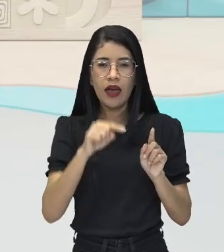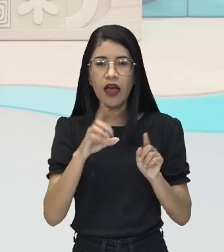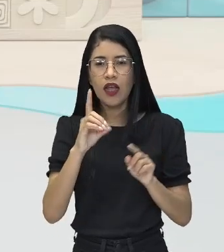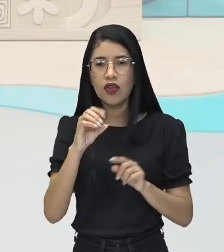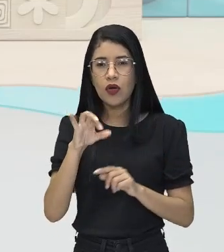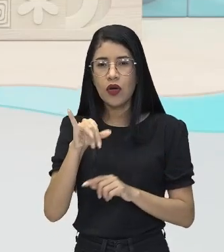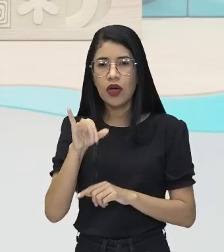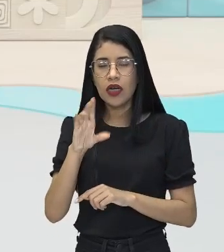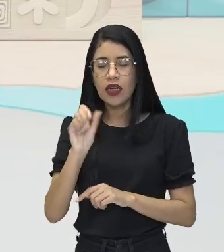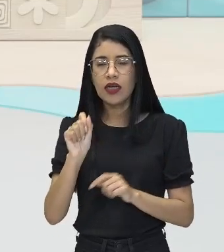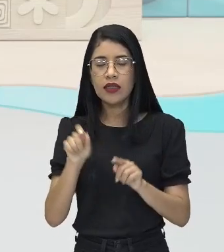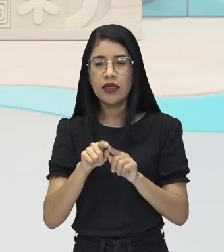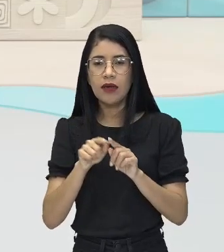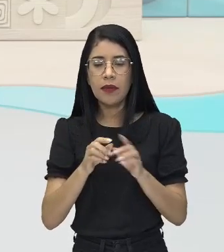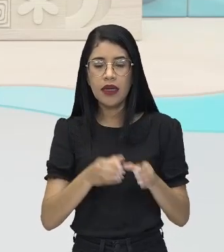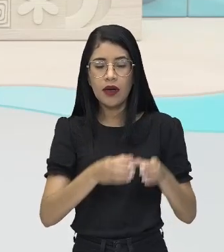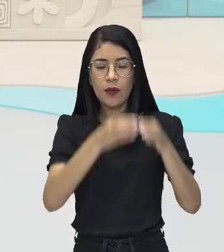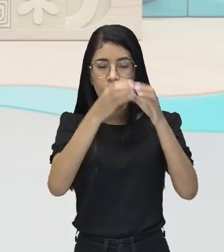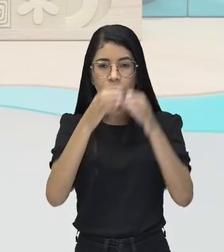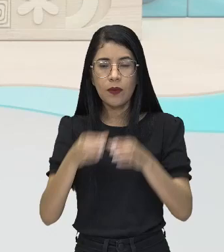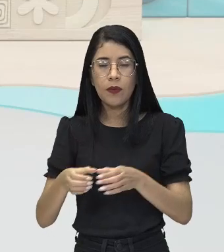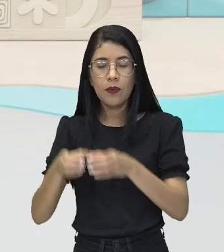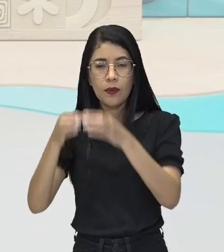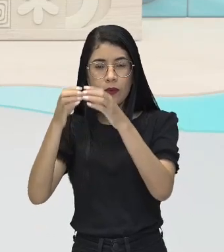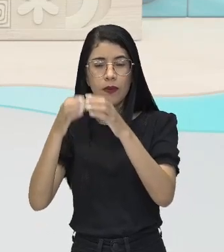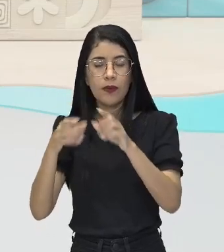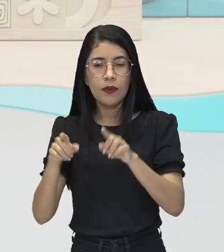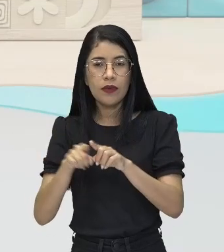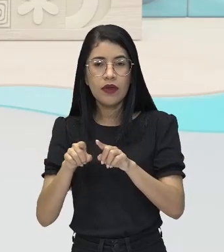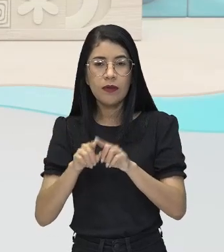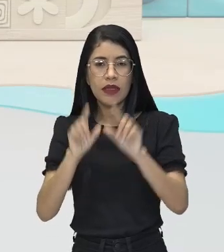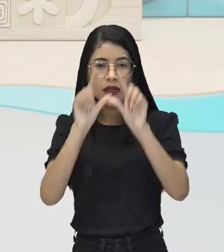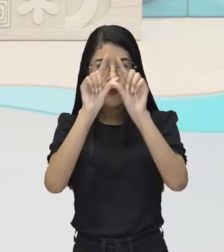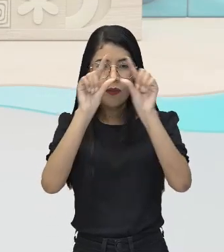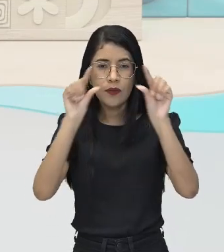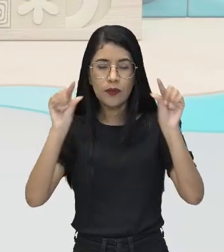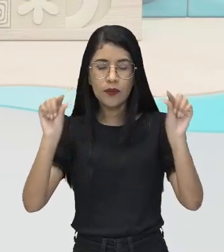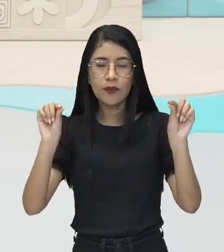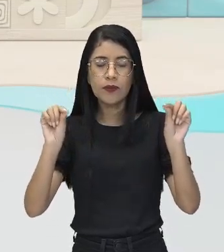vimos lá na Grécia, mas que elas também fazem parte do frontão.